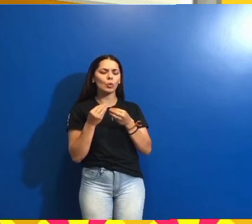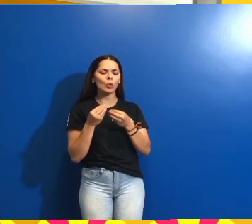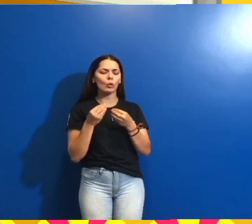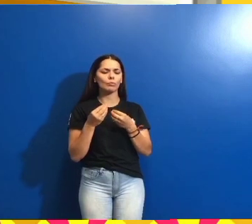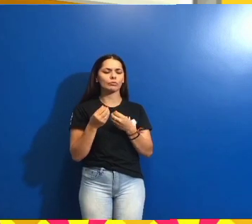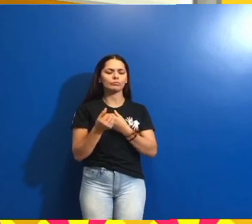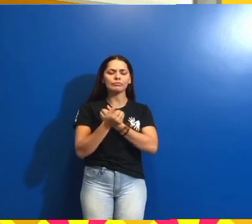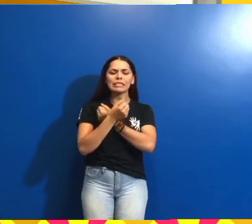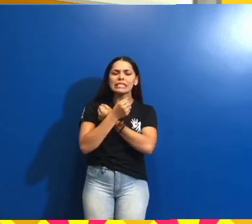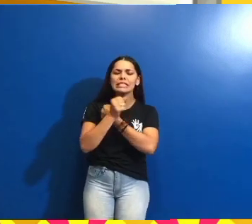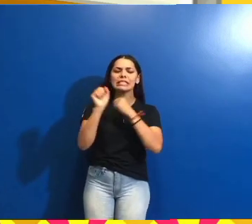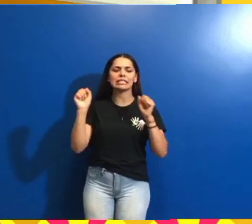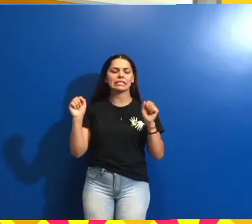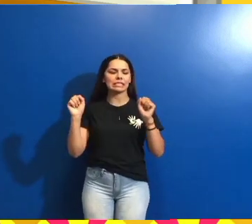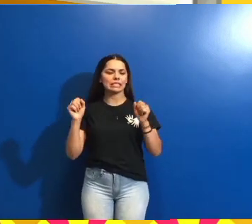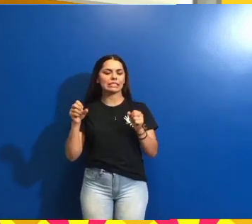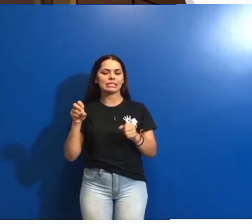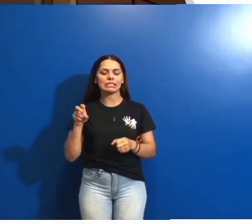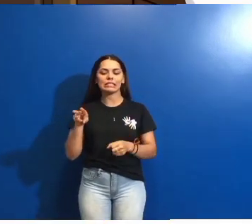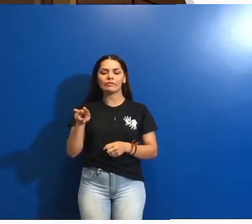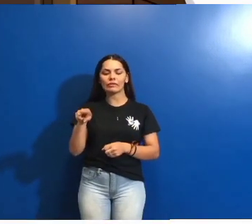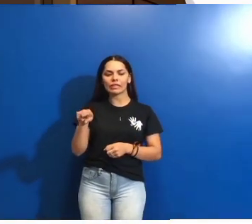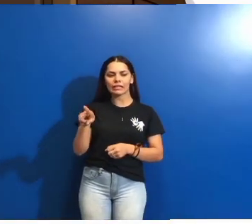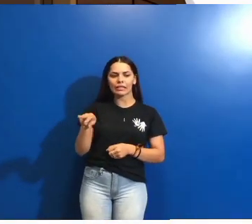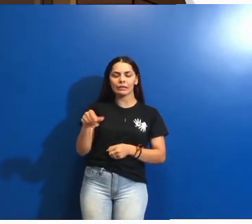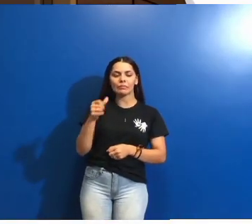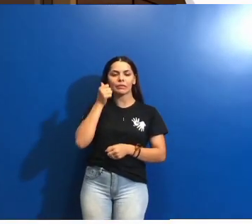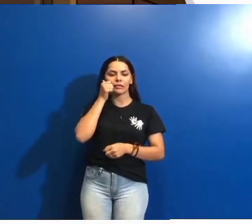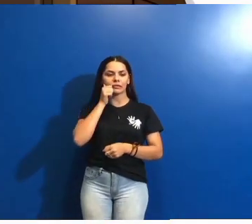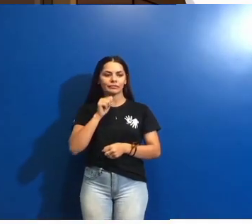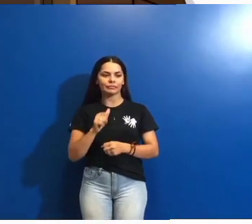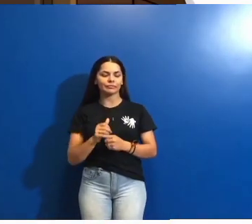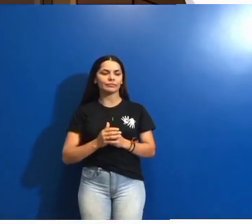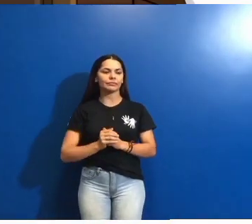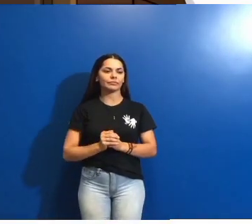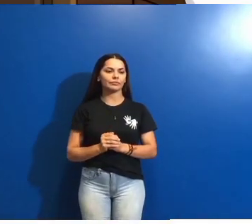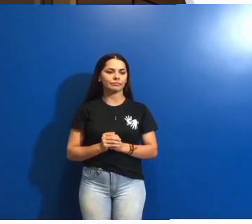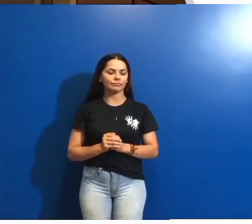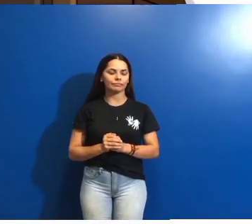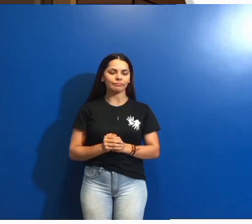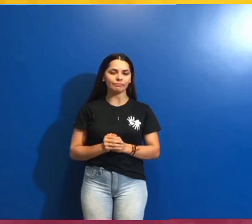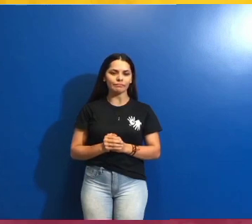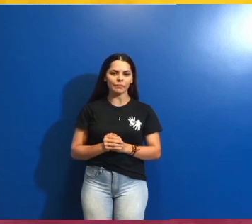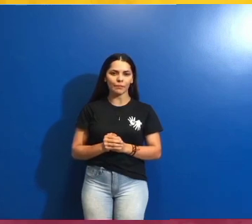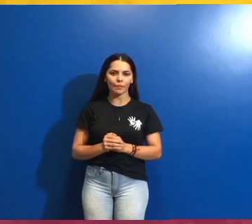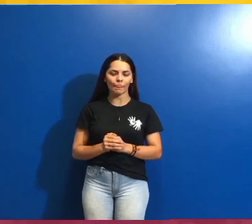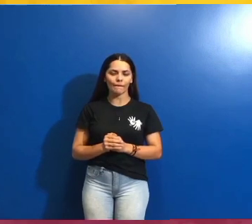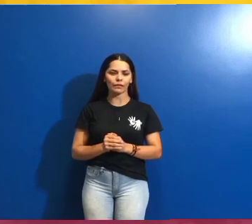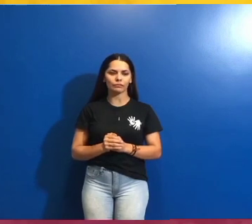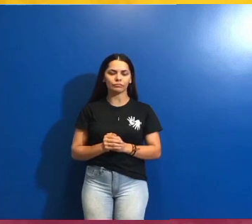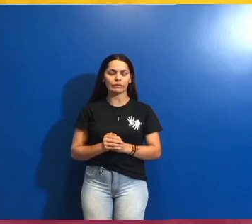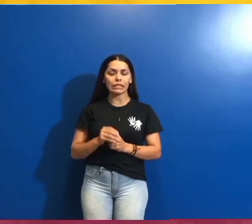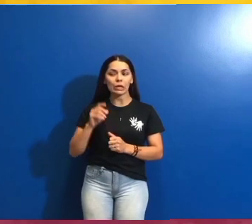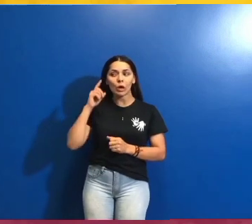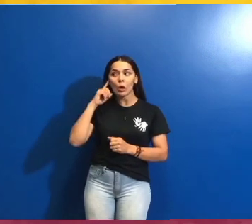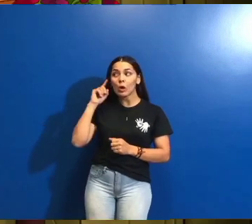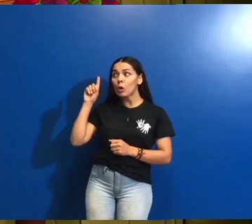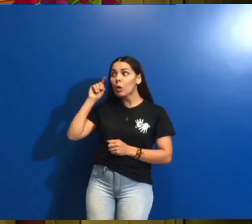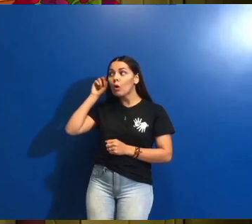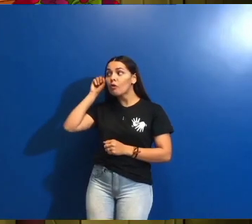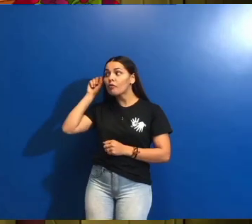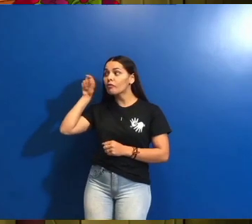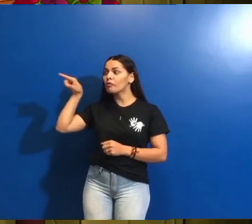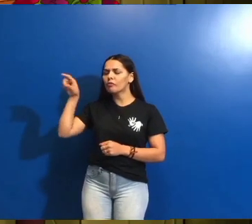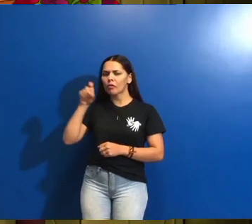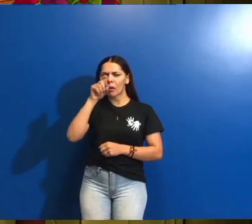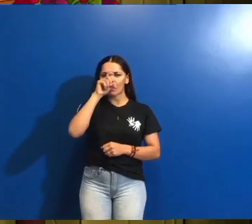rápido o que poderia ser feito e como poderia salvar sua querida irmã. Enquanto isso, ouviu a cruel